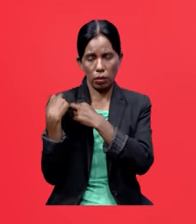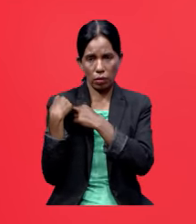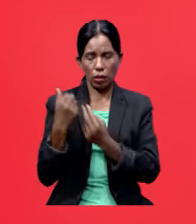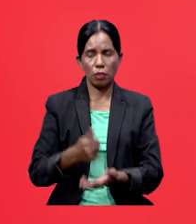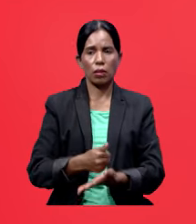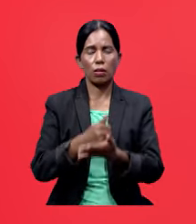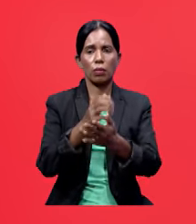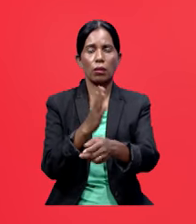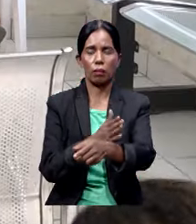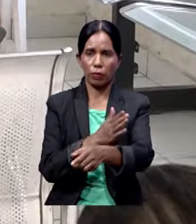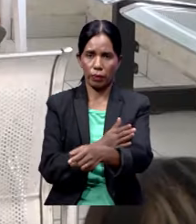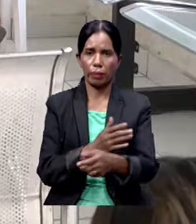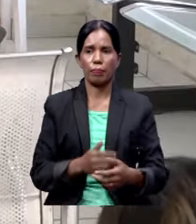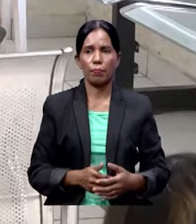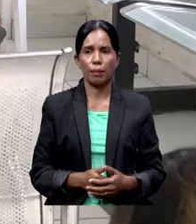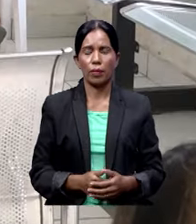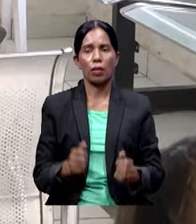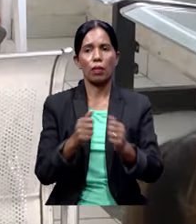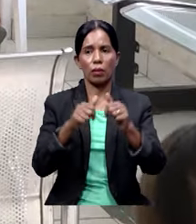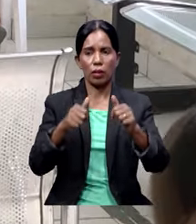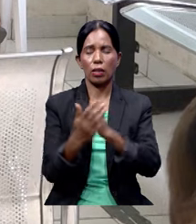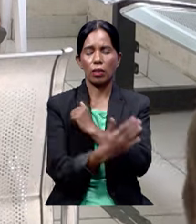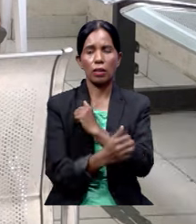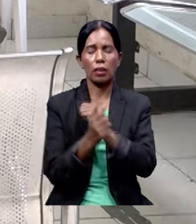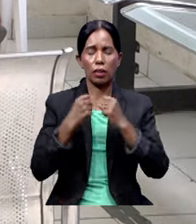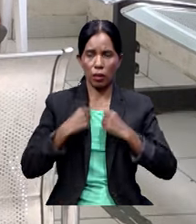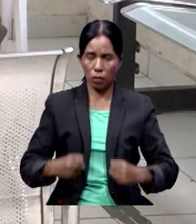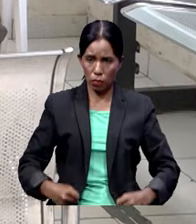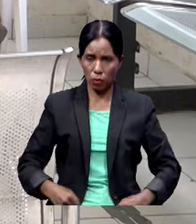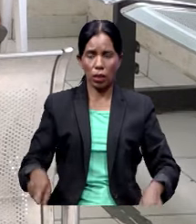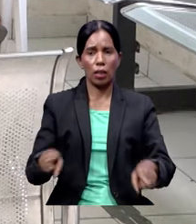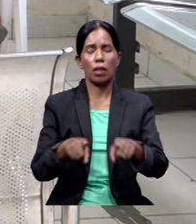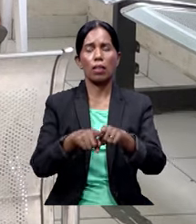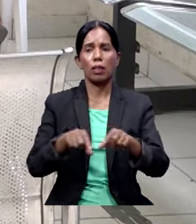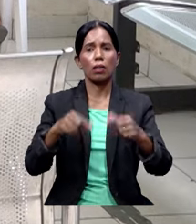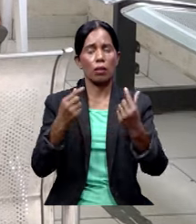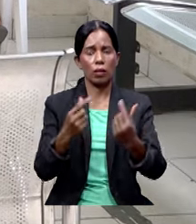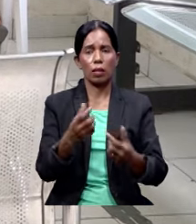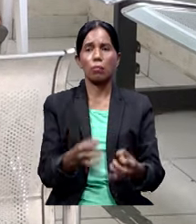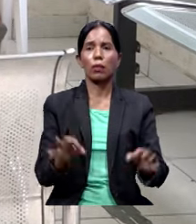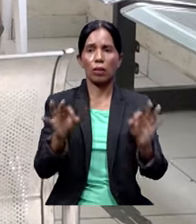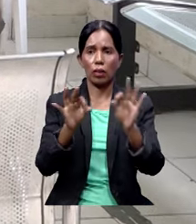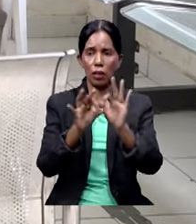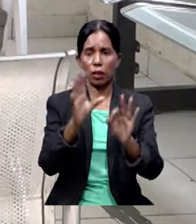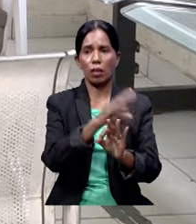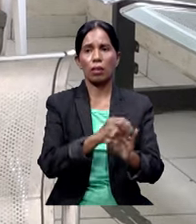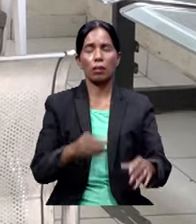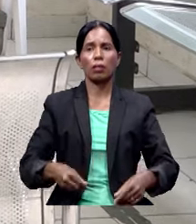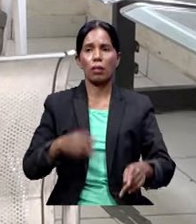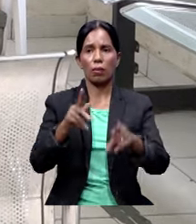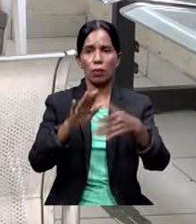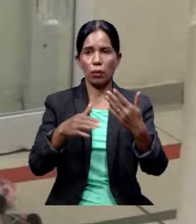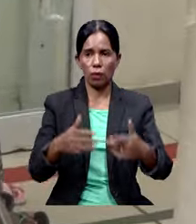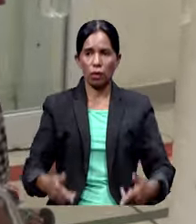no promove. Hoidane, saúde no dar setor ida nebe essencial, hodi fo garante ba cidadão Sirania Moris